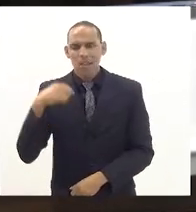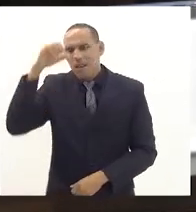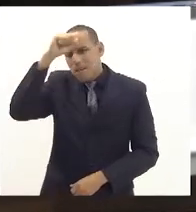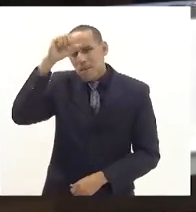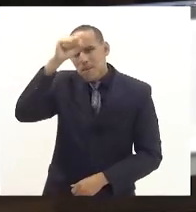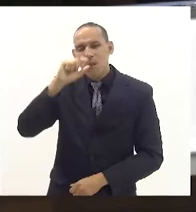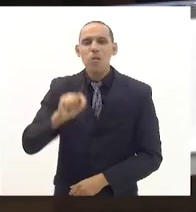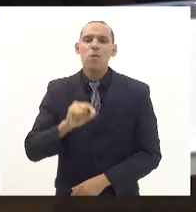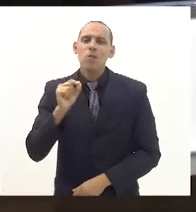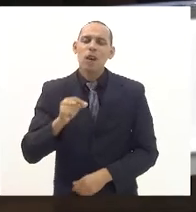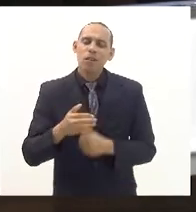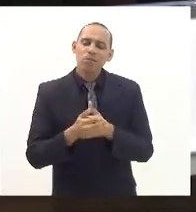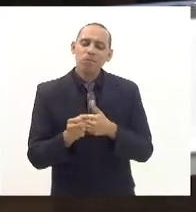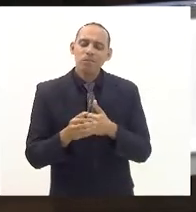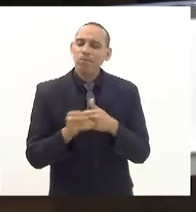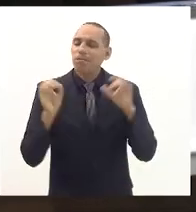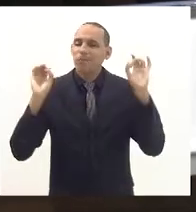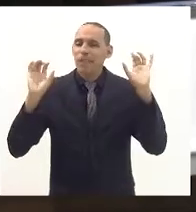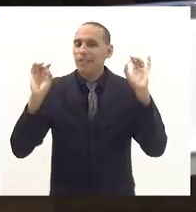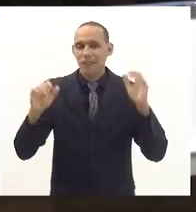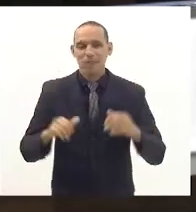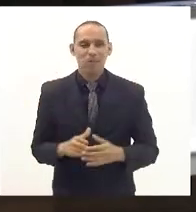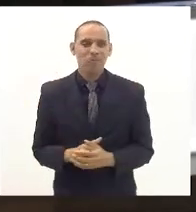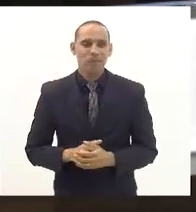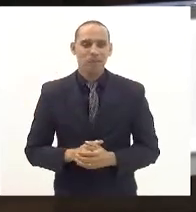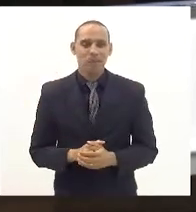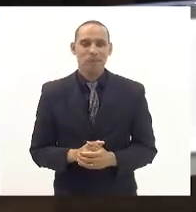aprendi a ter um carinho muito especial